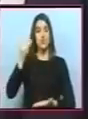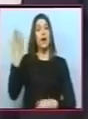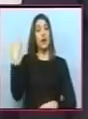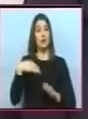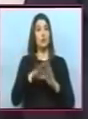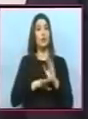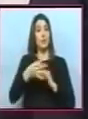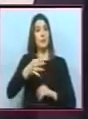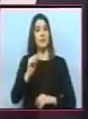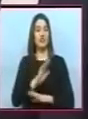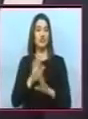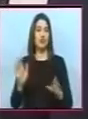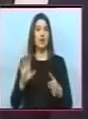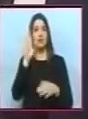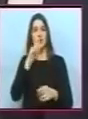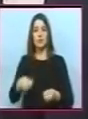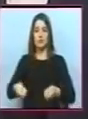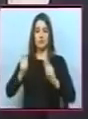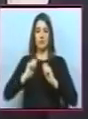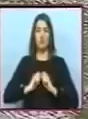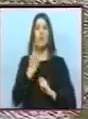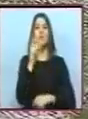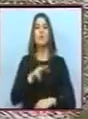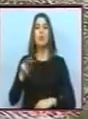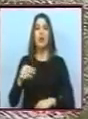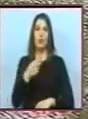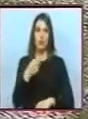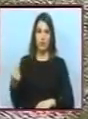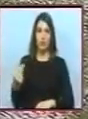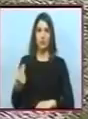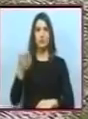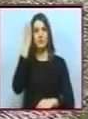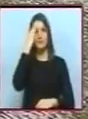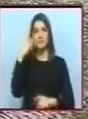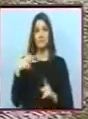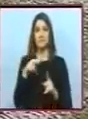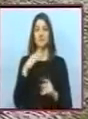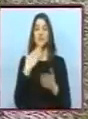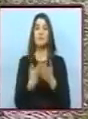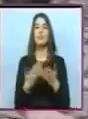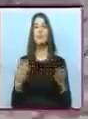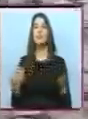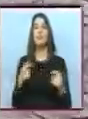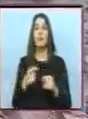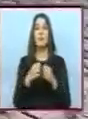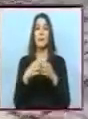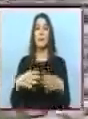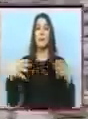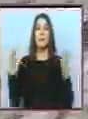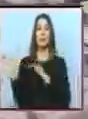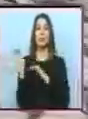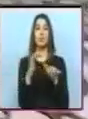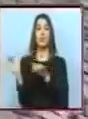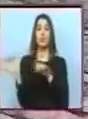então previsto para heranças acima de 1 milhão de euros. Uma perspectiva que causou um movimento acrescido nos escritórios de advogados